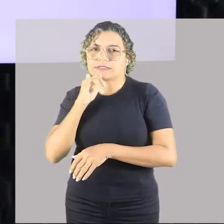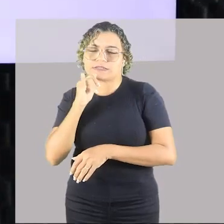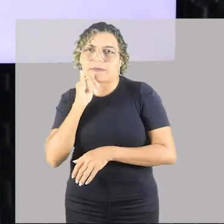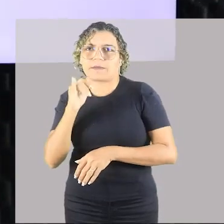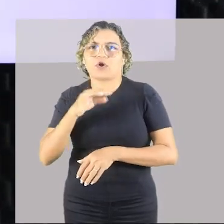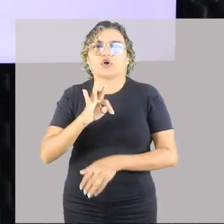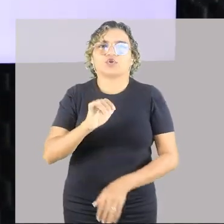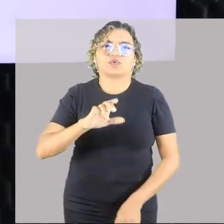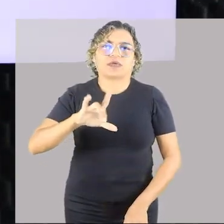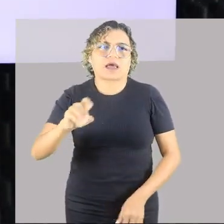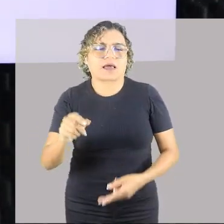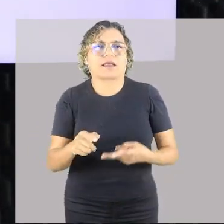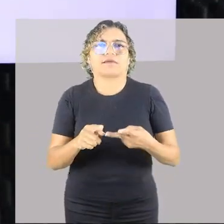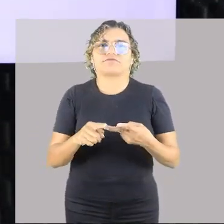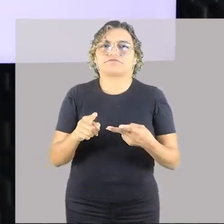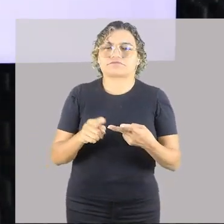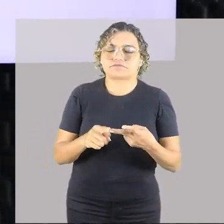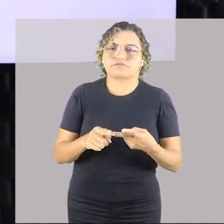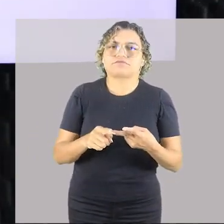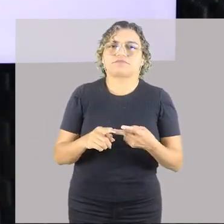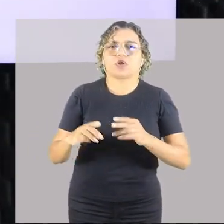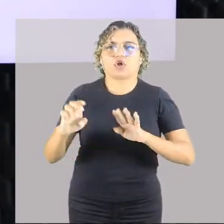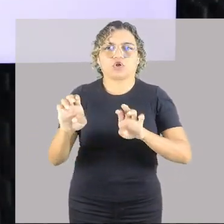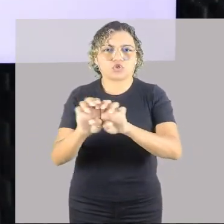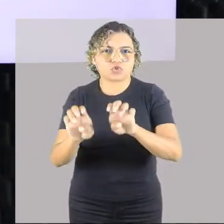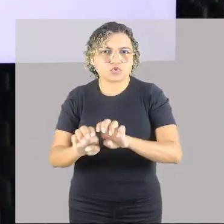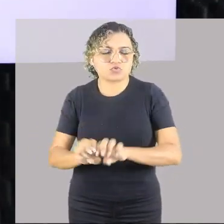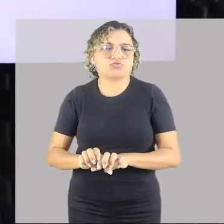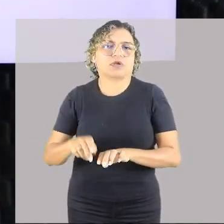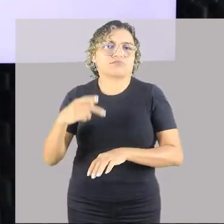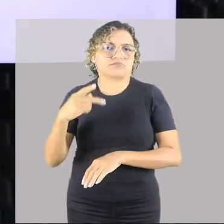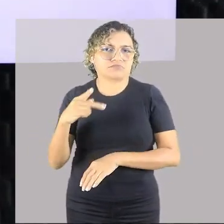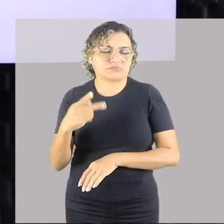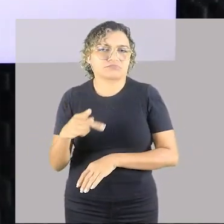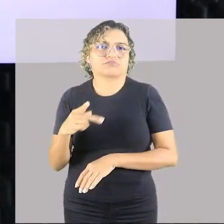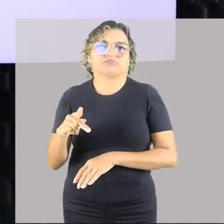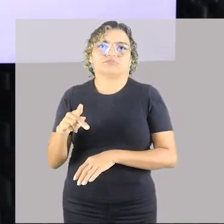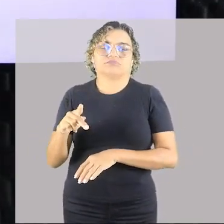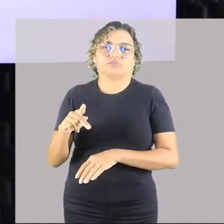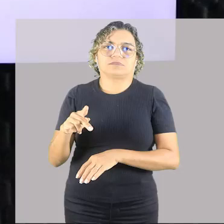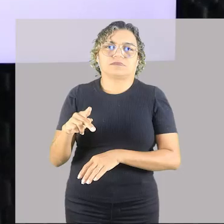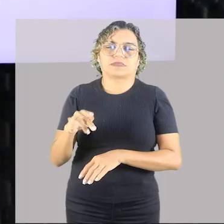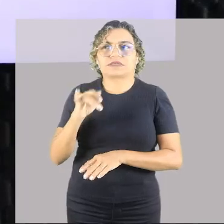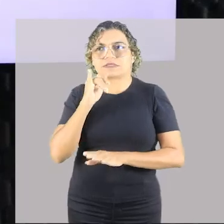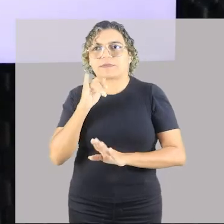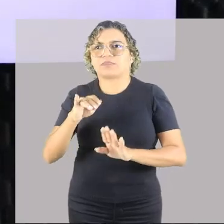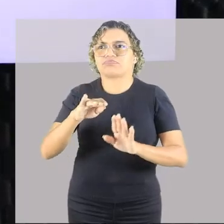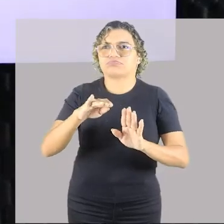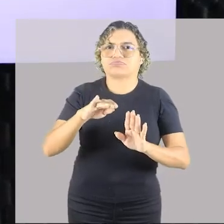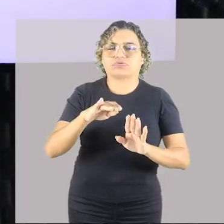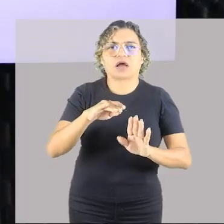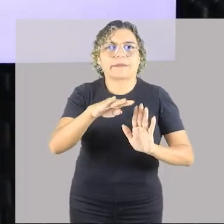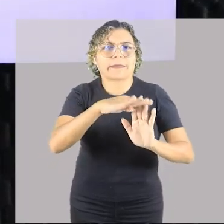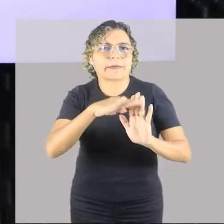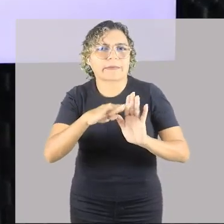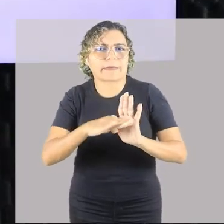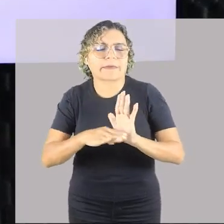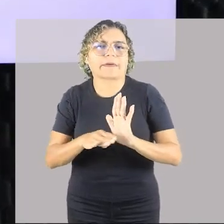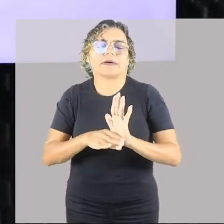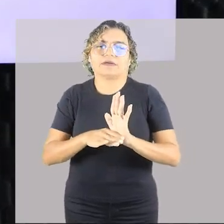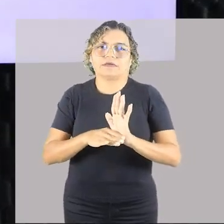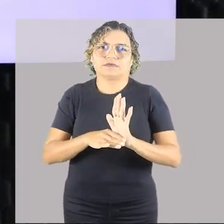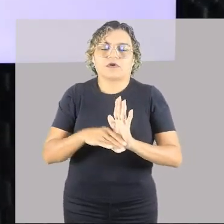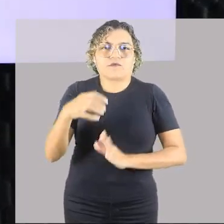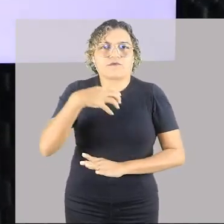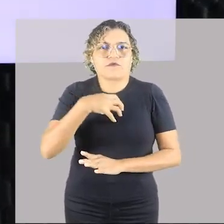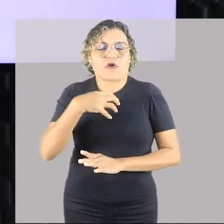da autotutela, pelo seu regramento, a sua própria estrutura e aos servidores, pela sua própria hierarquia, pela sua própria forma de